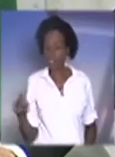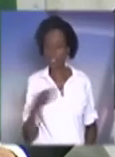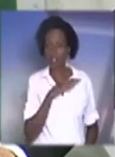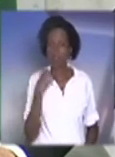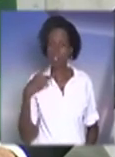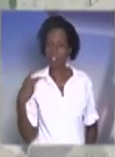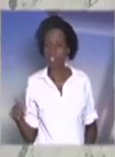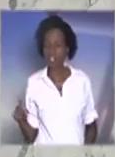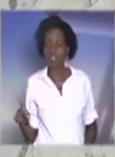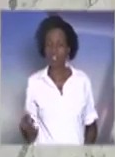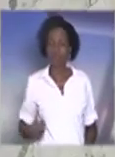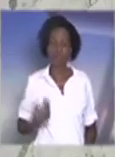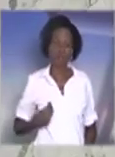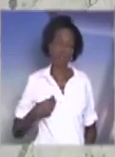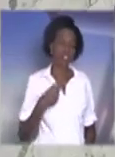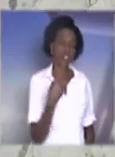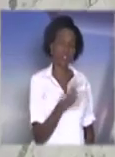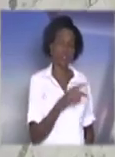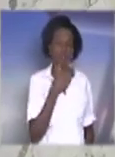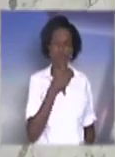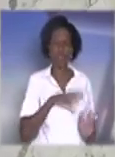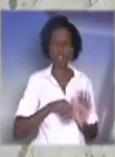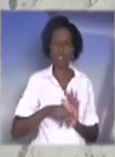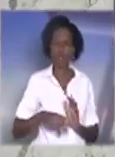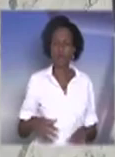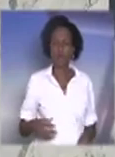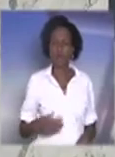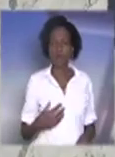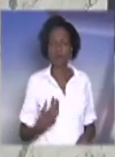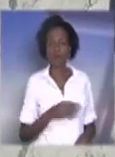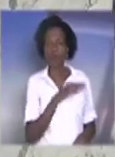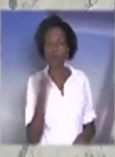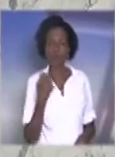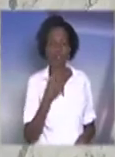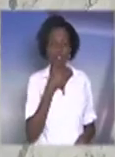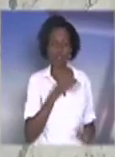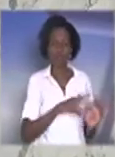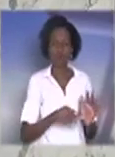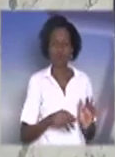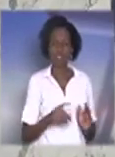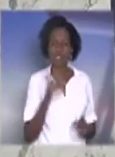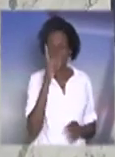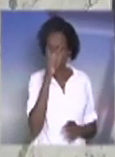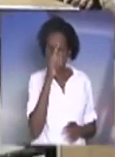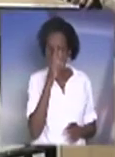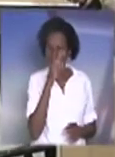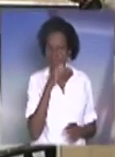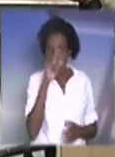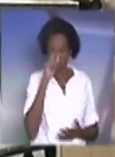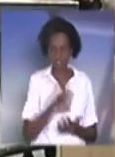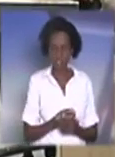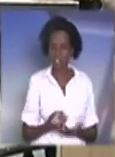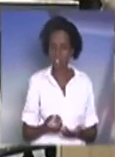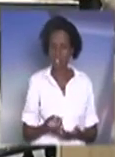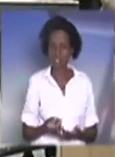ou a vida dele ou a morte do criminoso, tem questões de segundo para decidir. Ele é criticado como se fosse